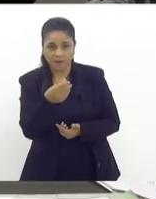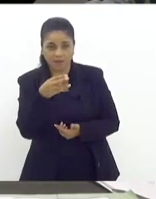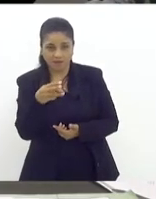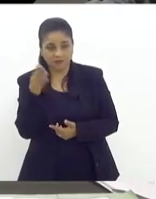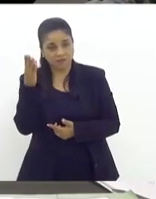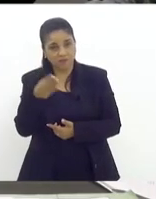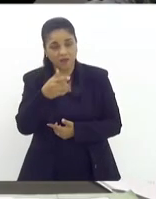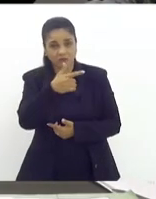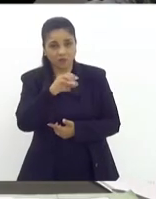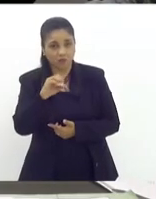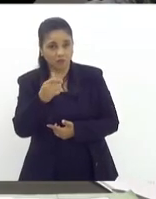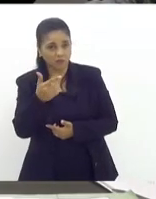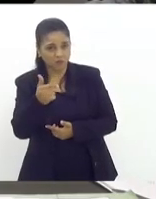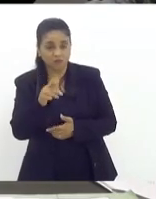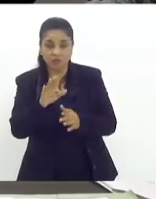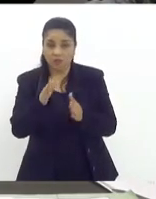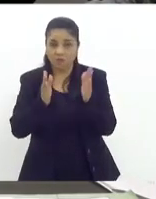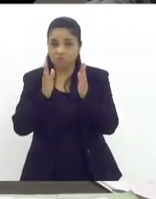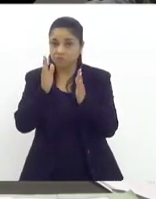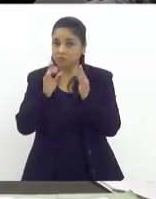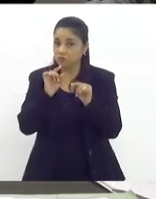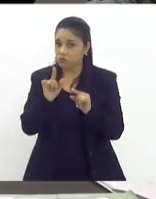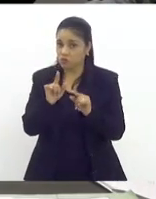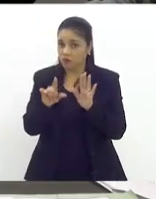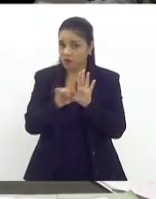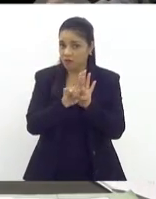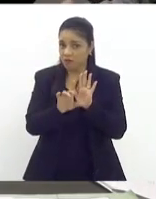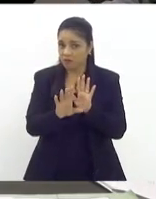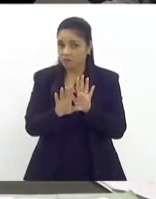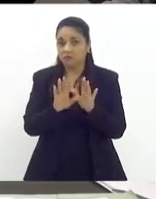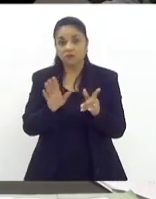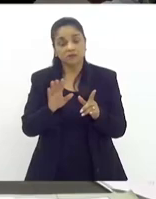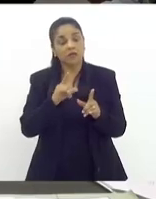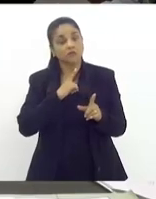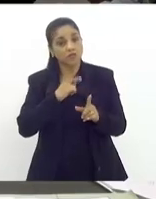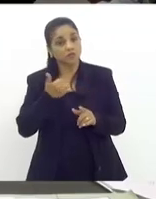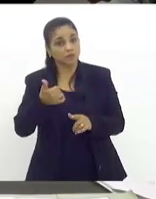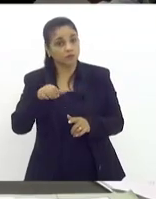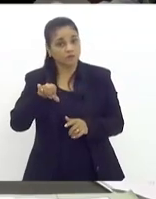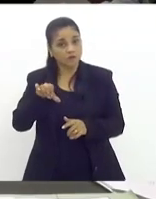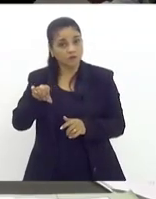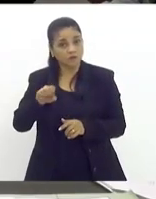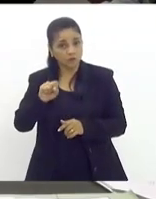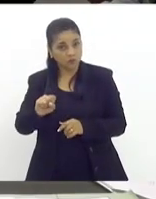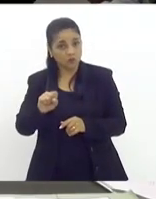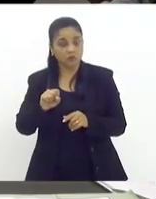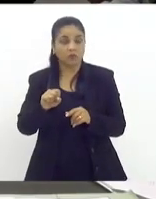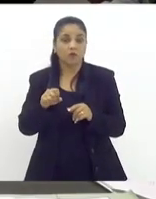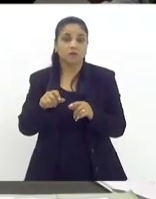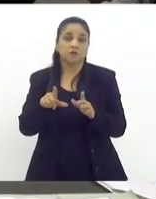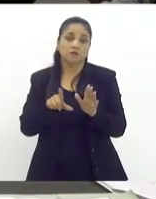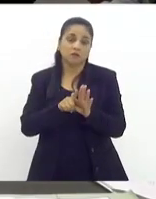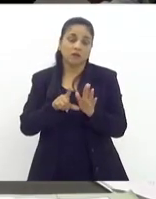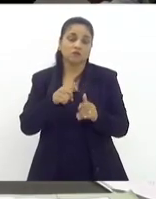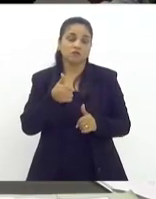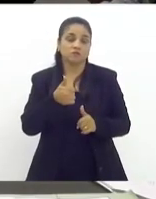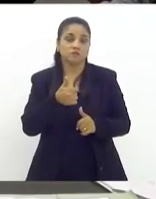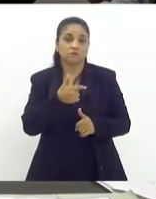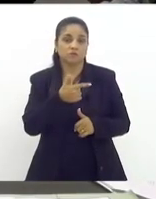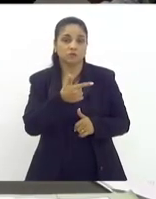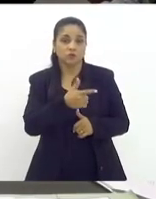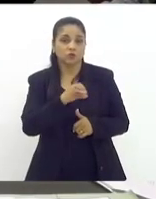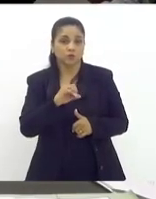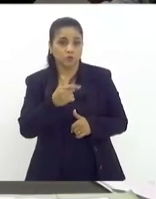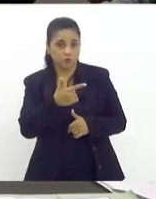temporária. Não, mas tem essa de 98, que proíbe... Não, eu digo que é temporária, que ela diz respeito exclusivamente à Copa do Mundo, perdeu a...